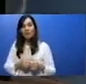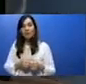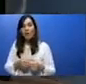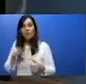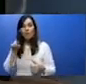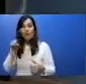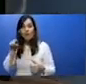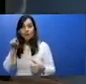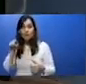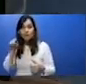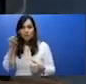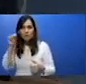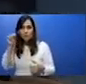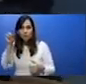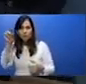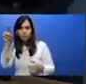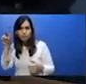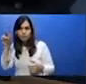você,